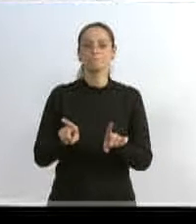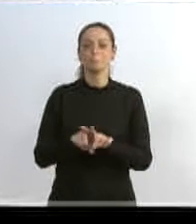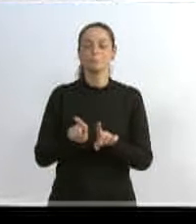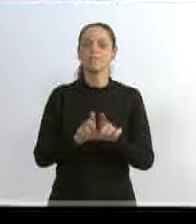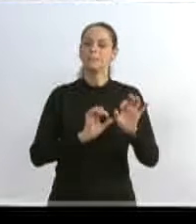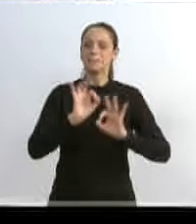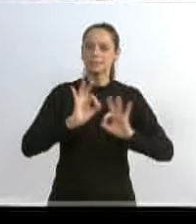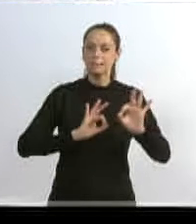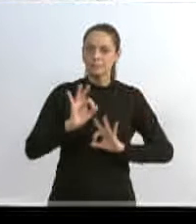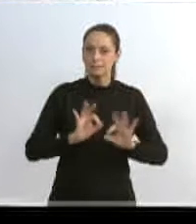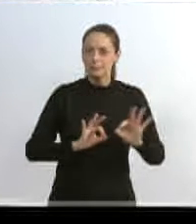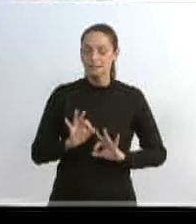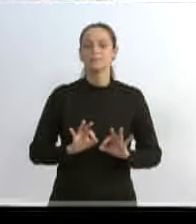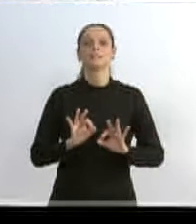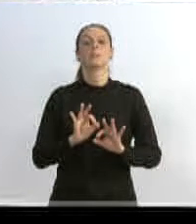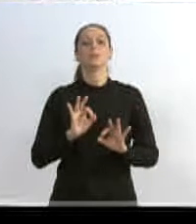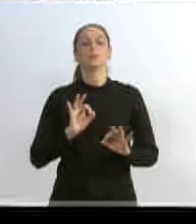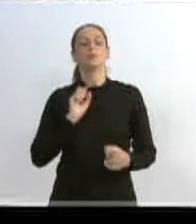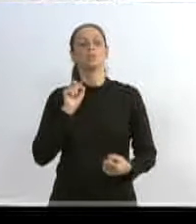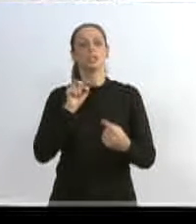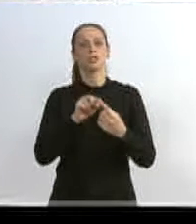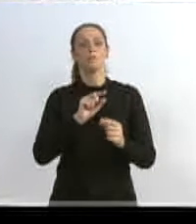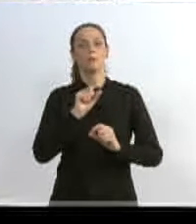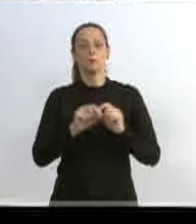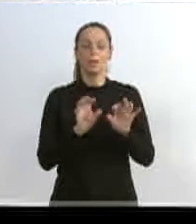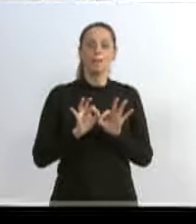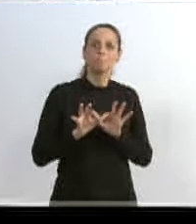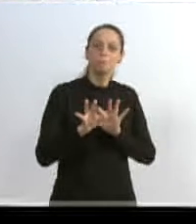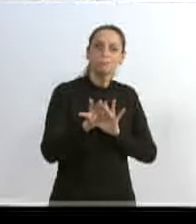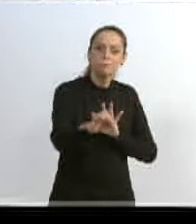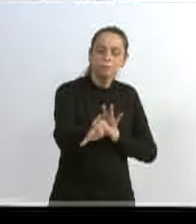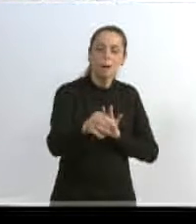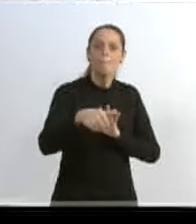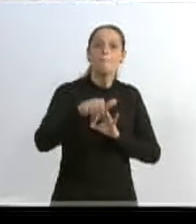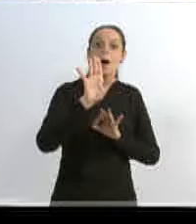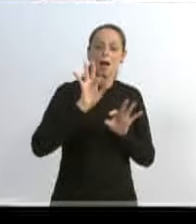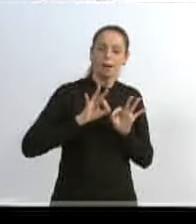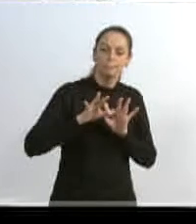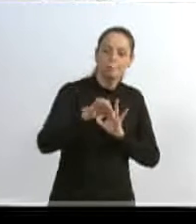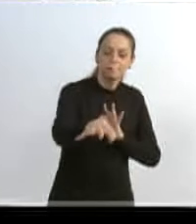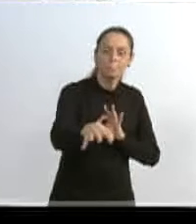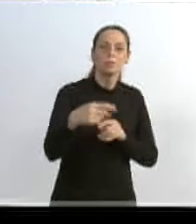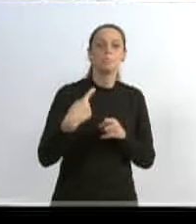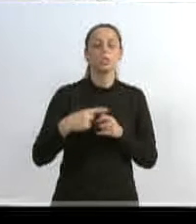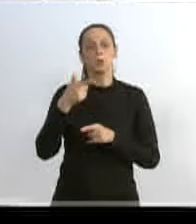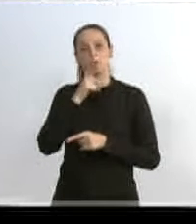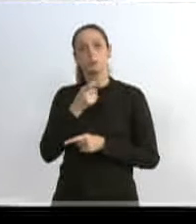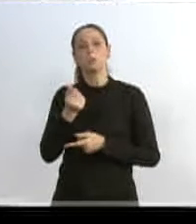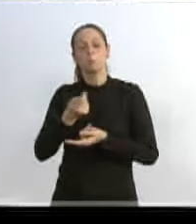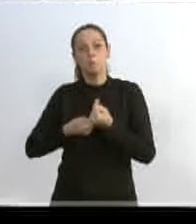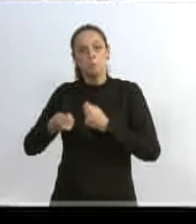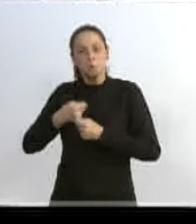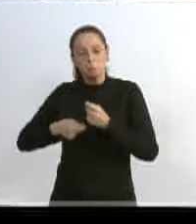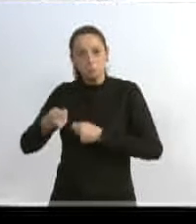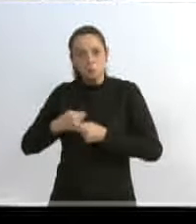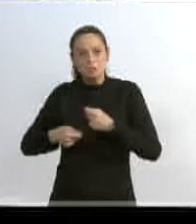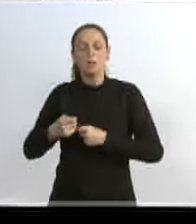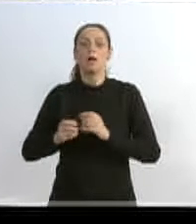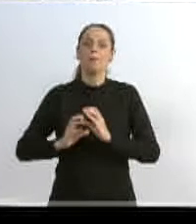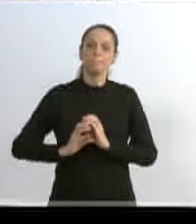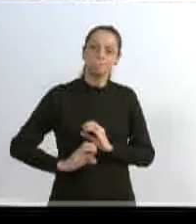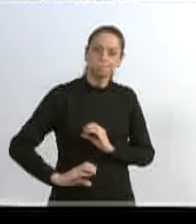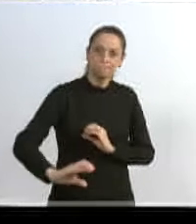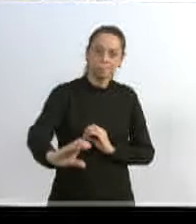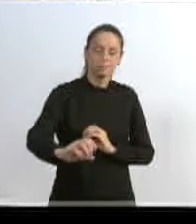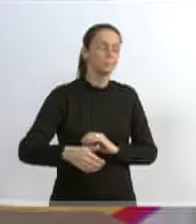que se fazem necessárias visando a possibilidade de prolongar um pouco a metragem da pavimentação do trecho já que economias com relação à população na rua